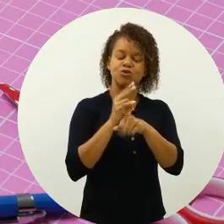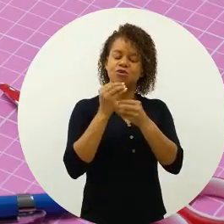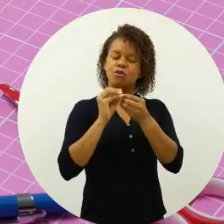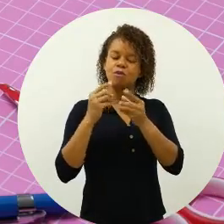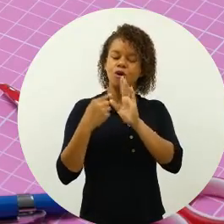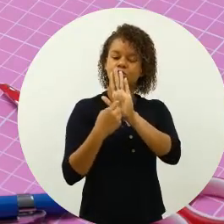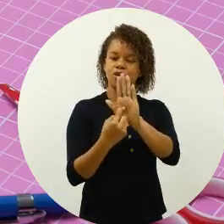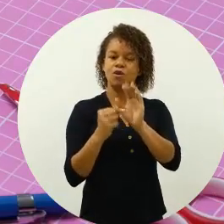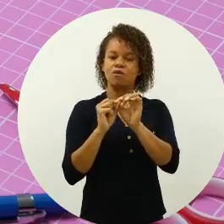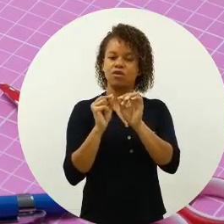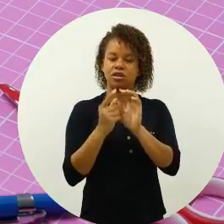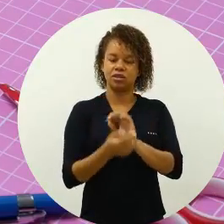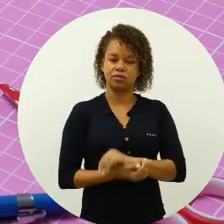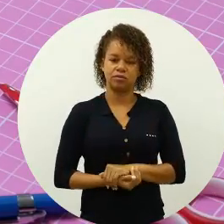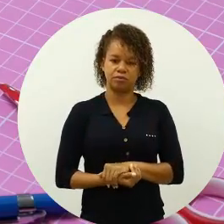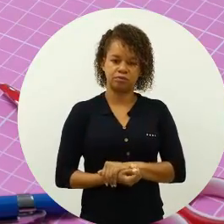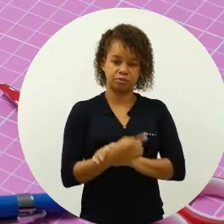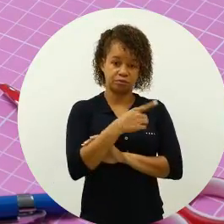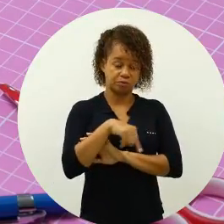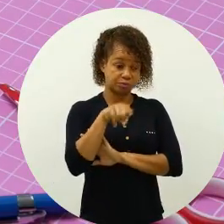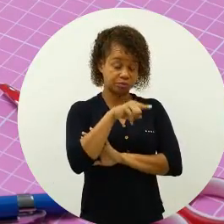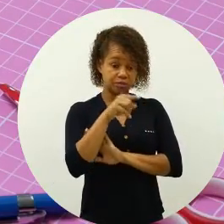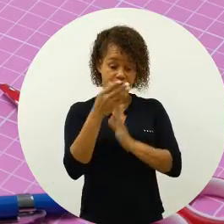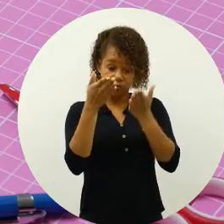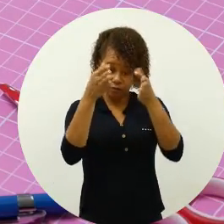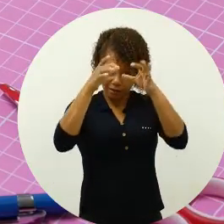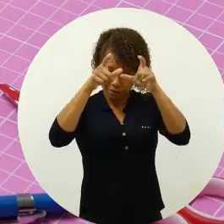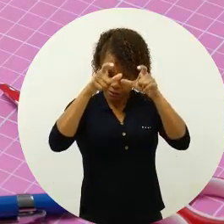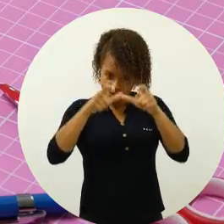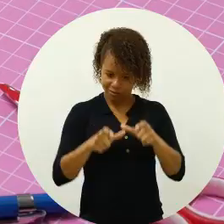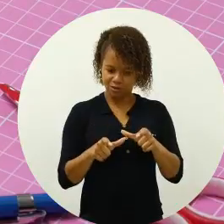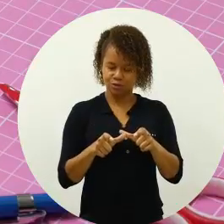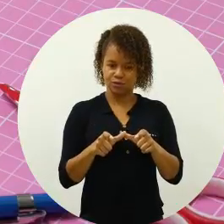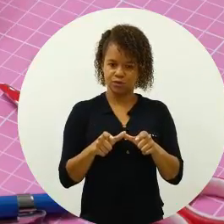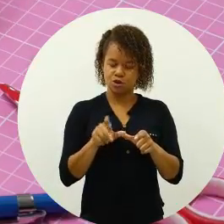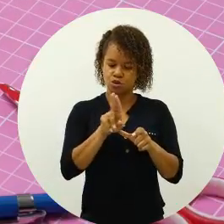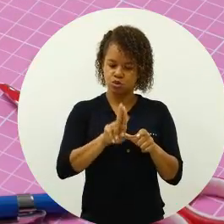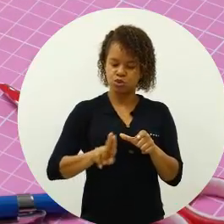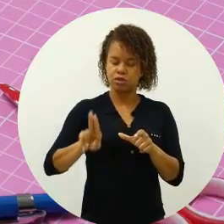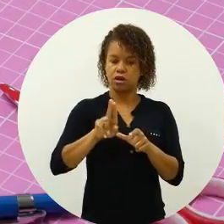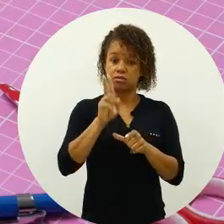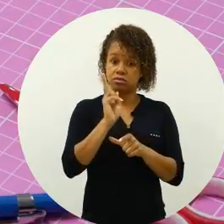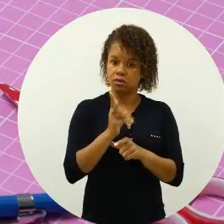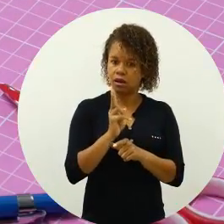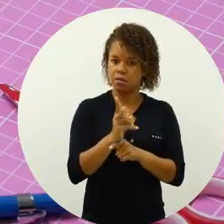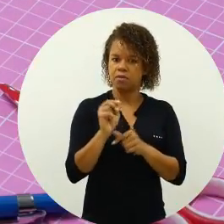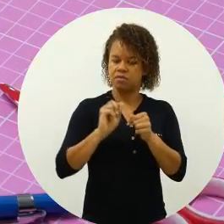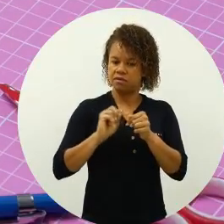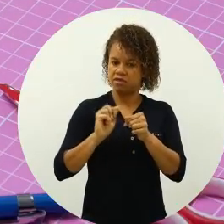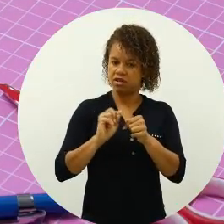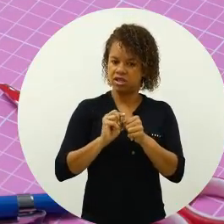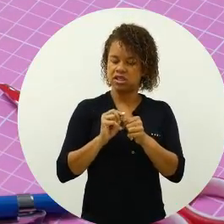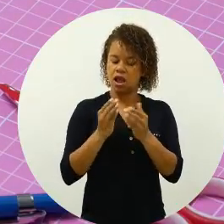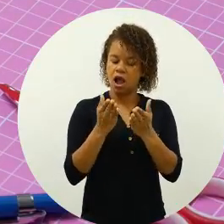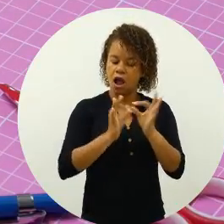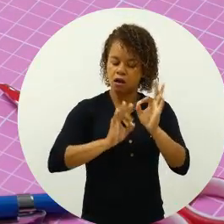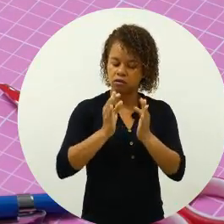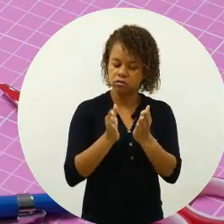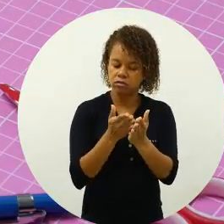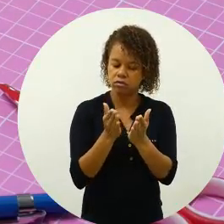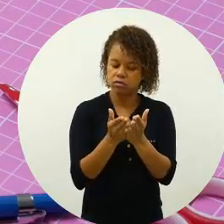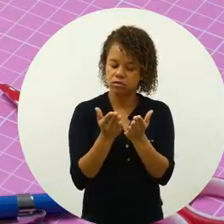feito. Esta é a posição que você deve usar sempre para fazer a